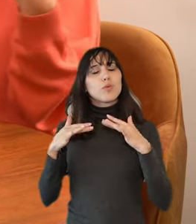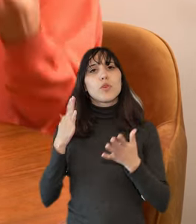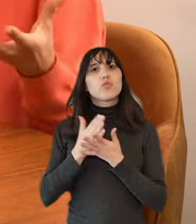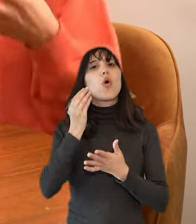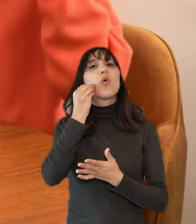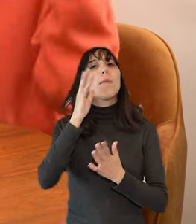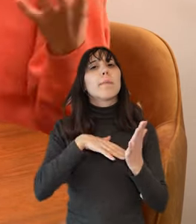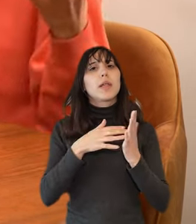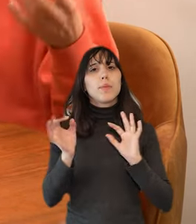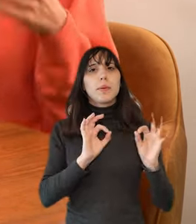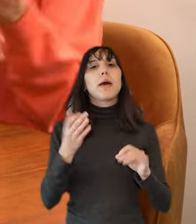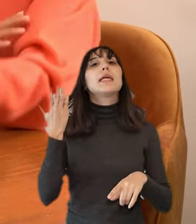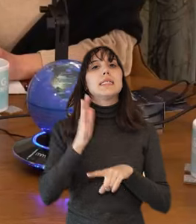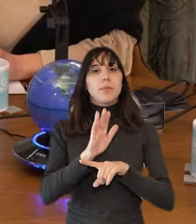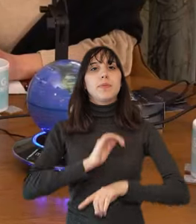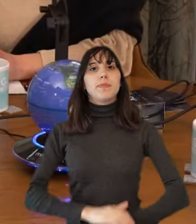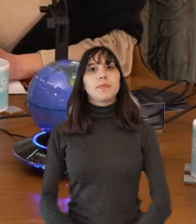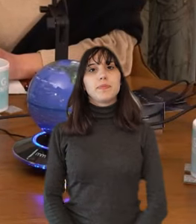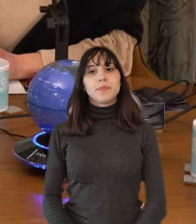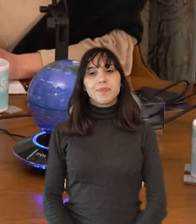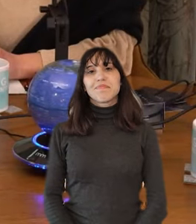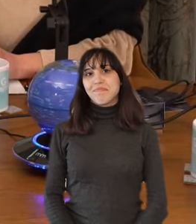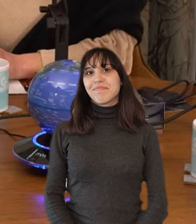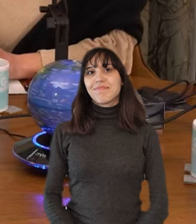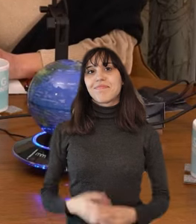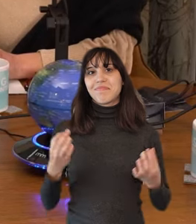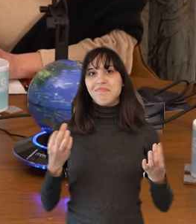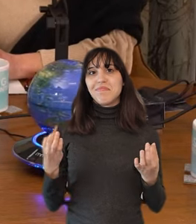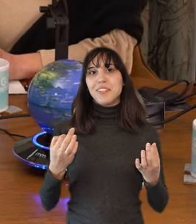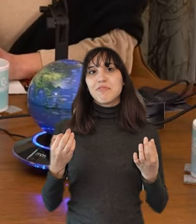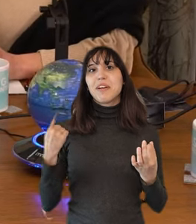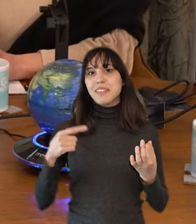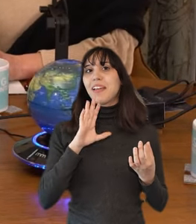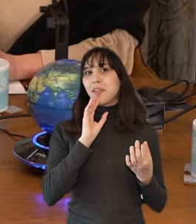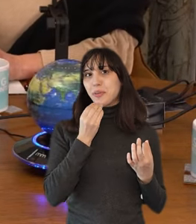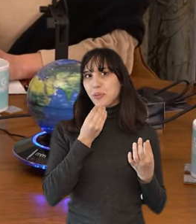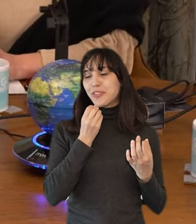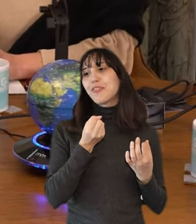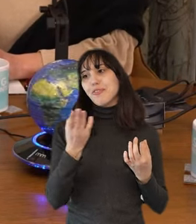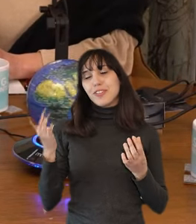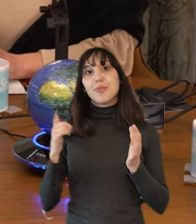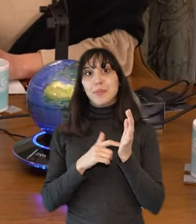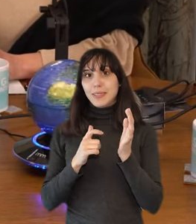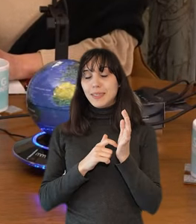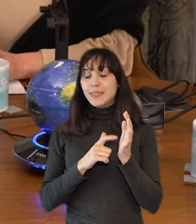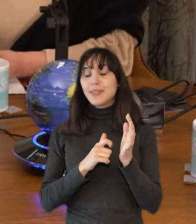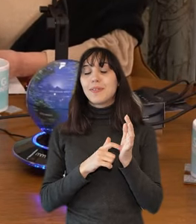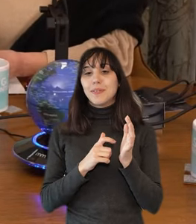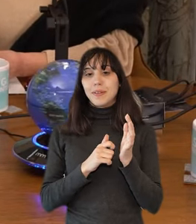fazíamos esse plano exemplos é nós de facto nós recebemos alguns alunos que precisam